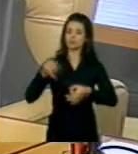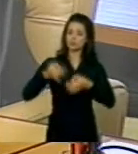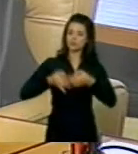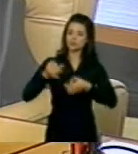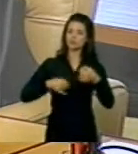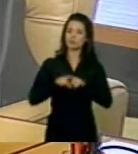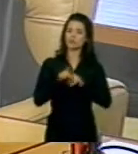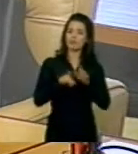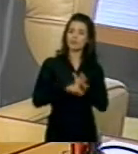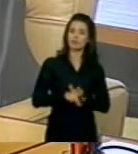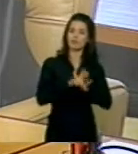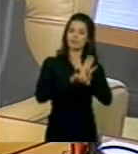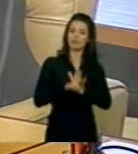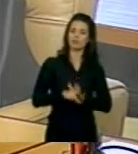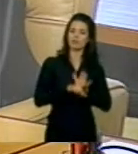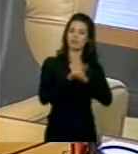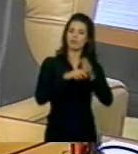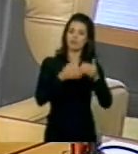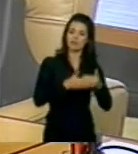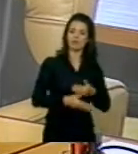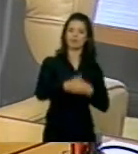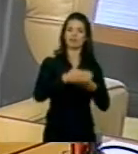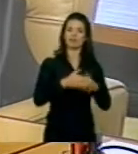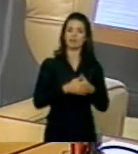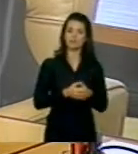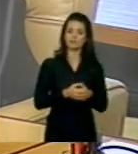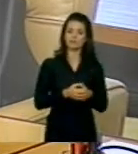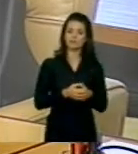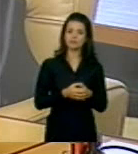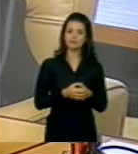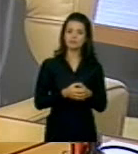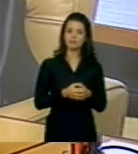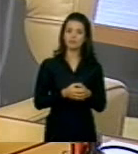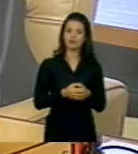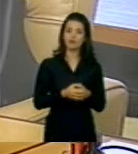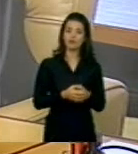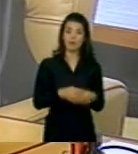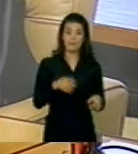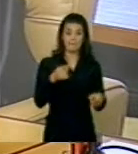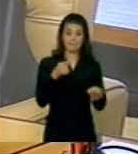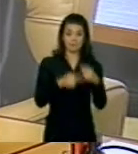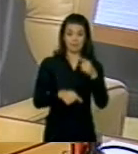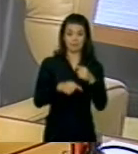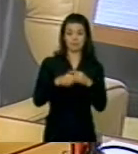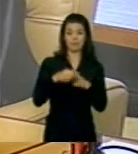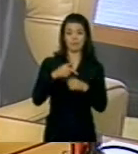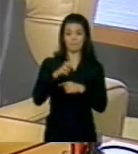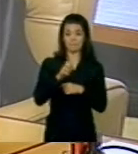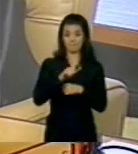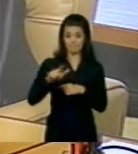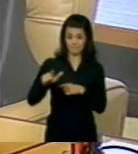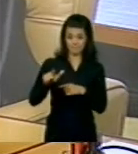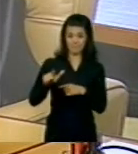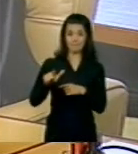das investigações em curso. A outorga de poder para assustar um processo penal, portanto, não compreende a concessão